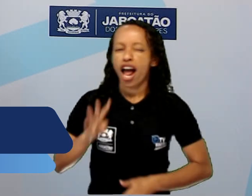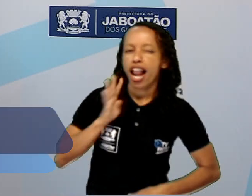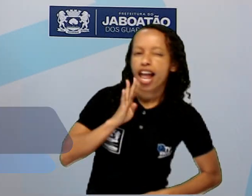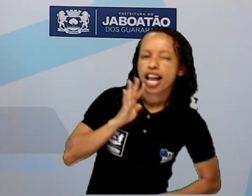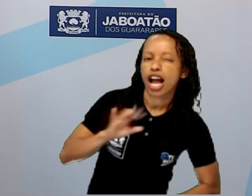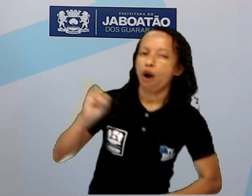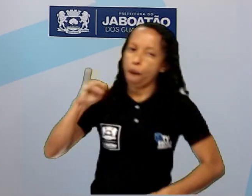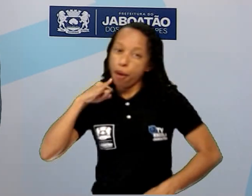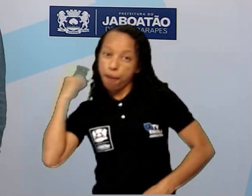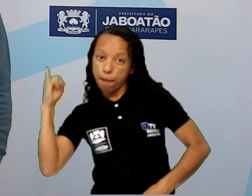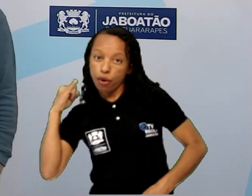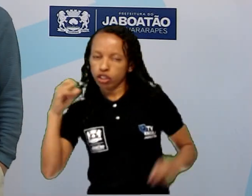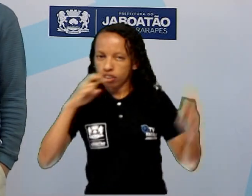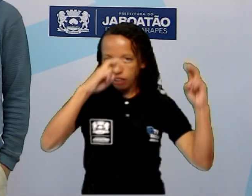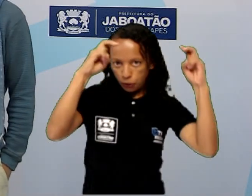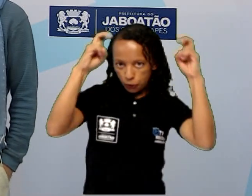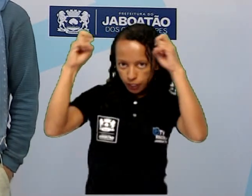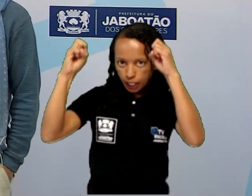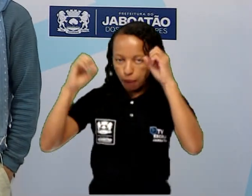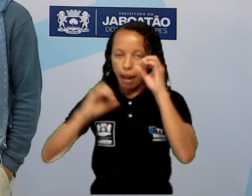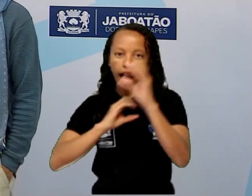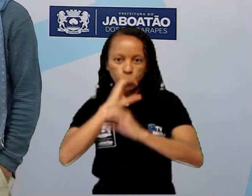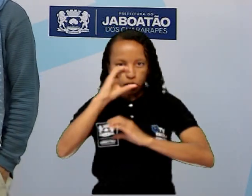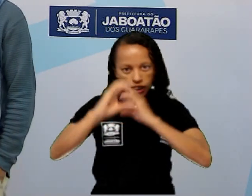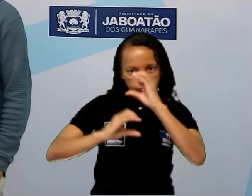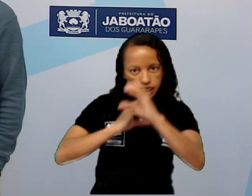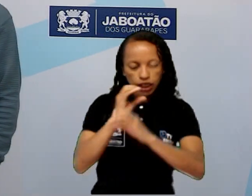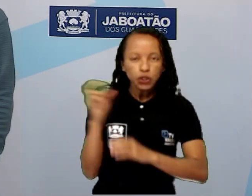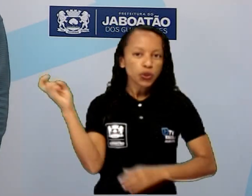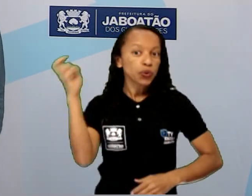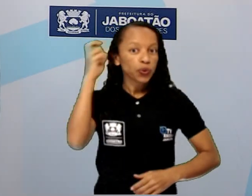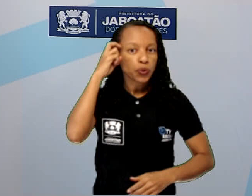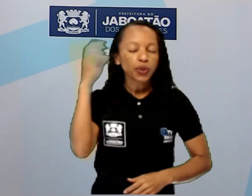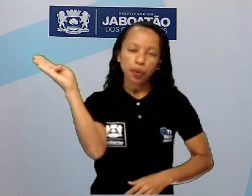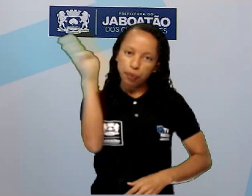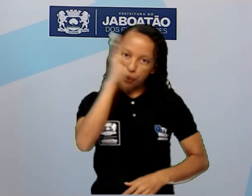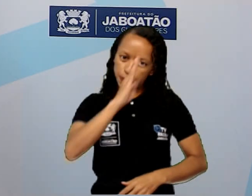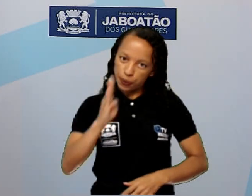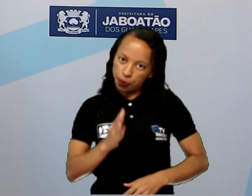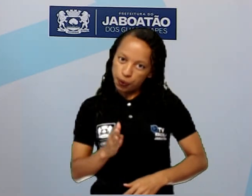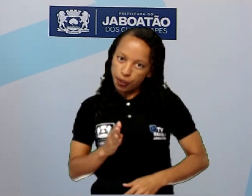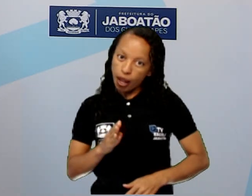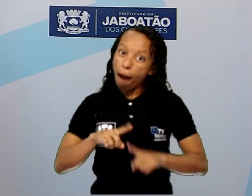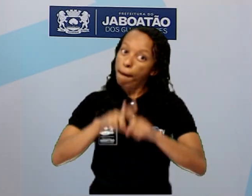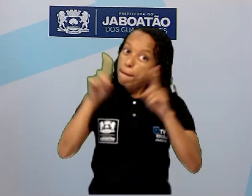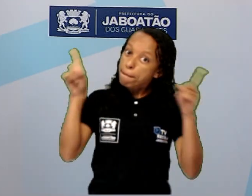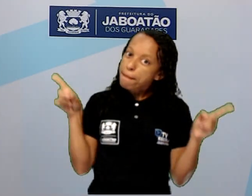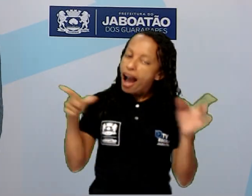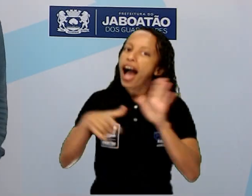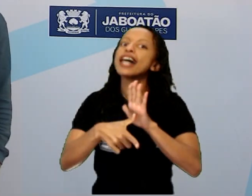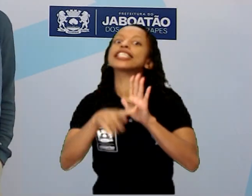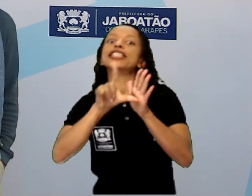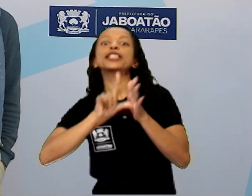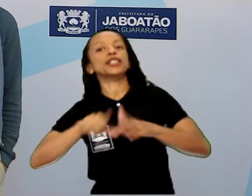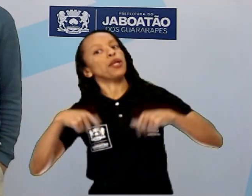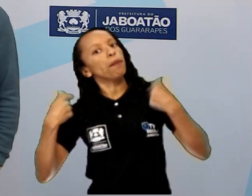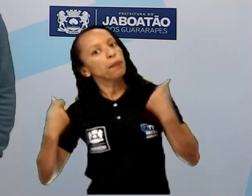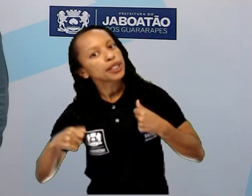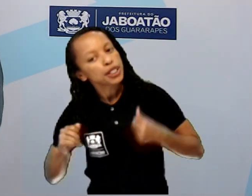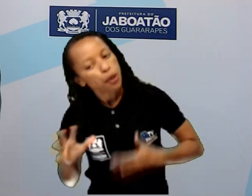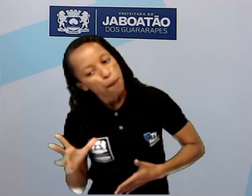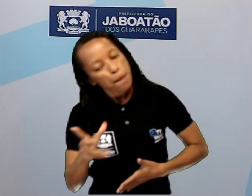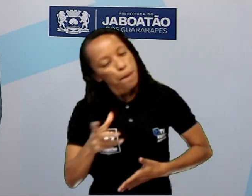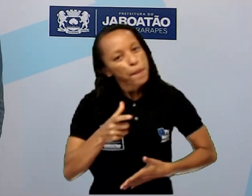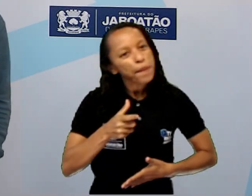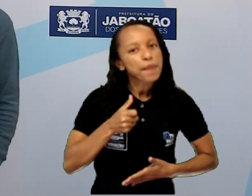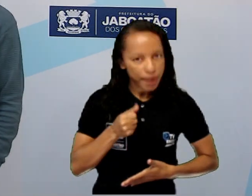os ciclos da cultura brasileira. Porém, antes a gente tem que fazer uma coisa. A gente tem que correr lá no nosso quartinho,